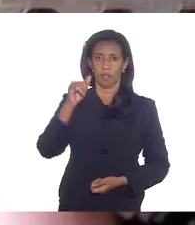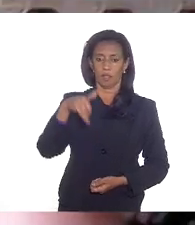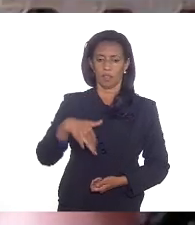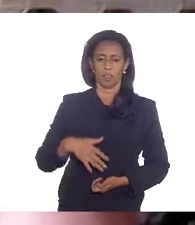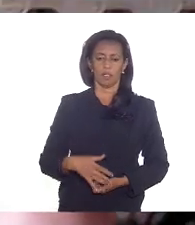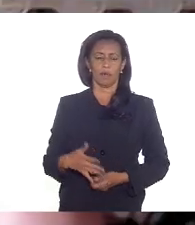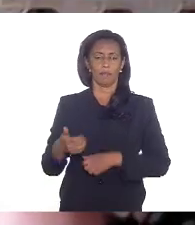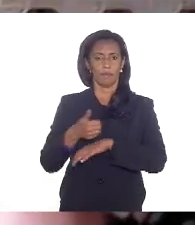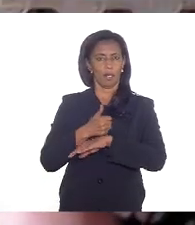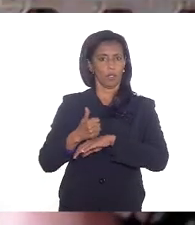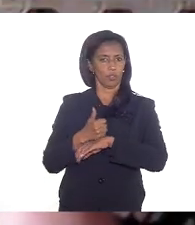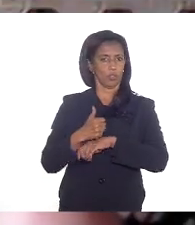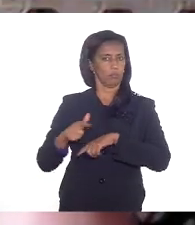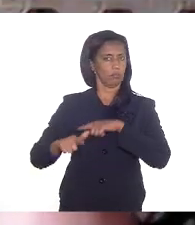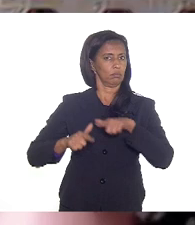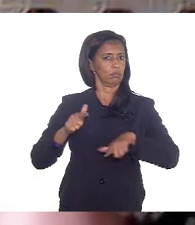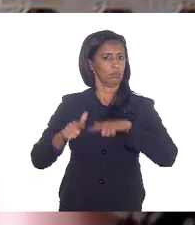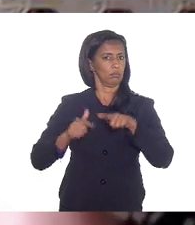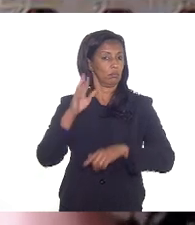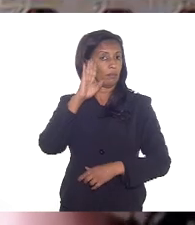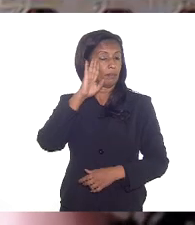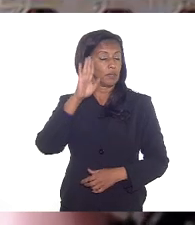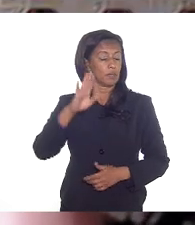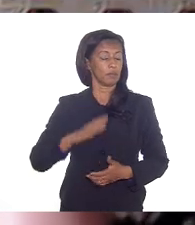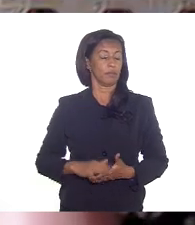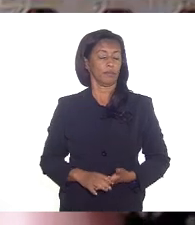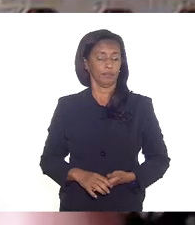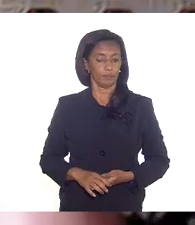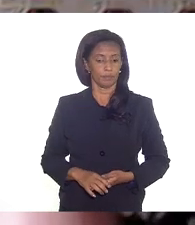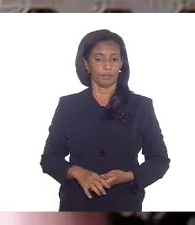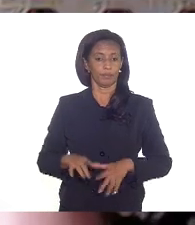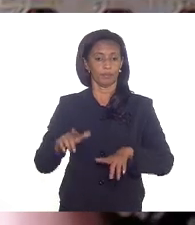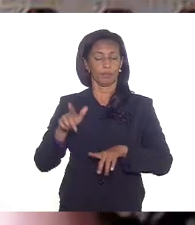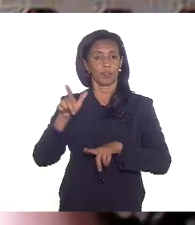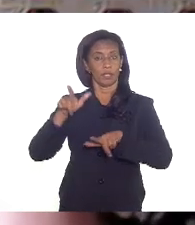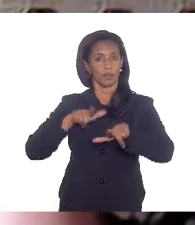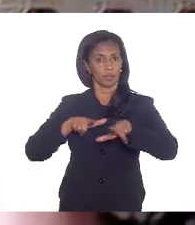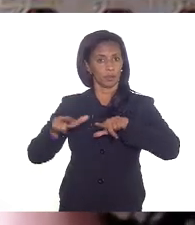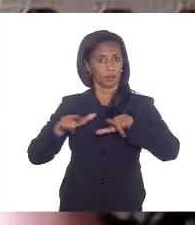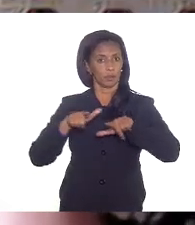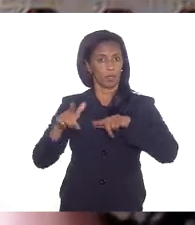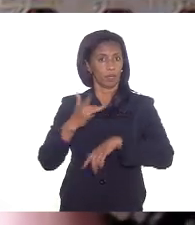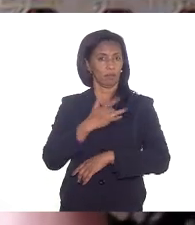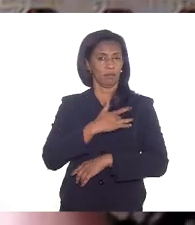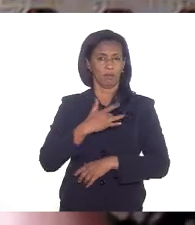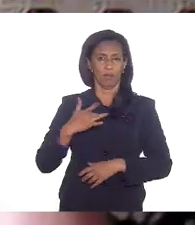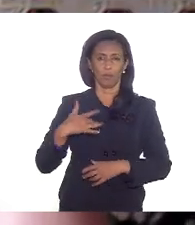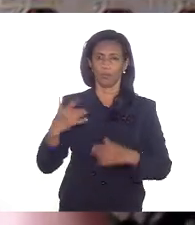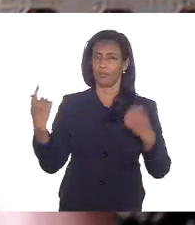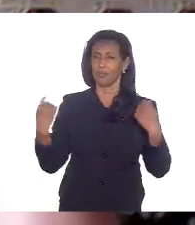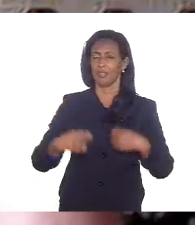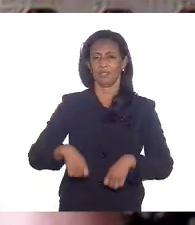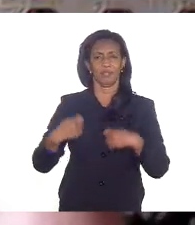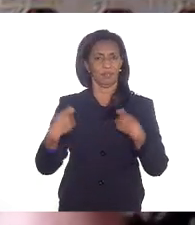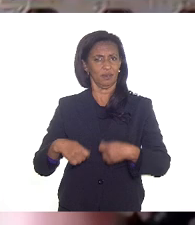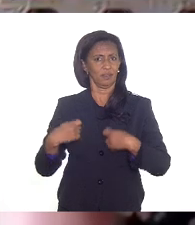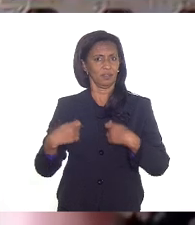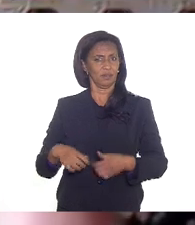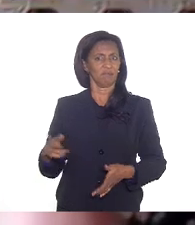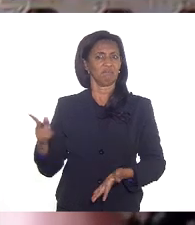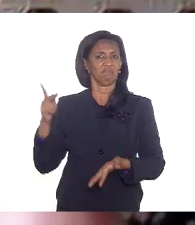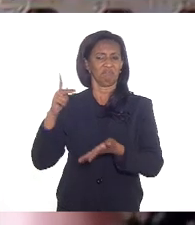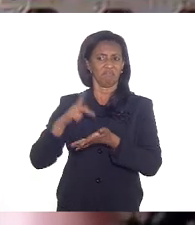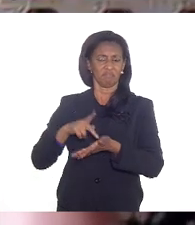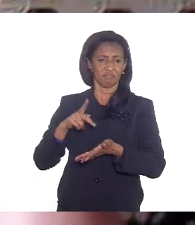sim pela dignidade dos trabalhadores e principalmente das trabalhadoras da área da saúde que precisam de